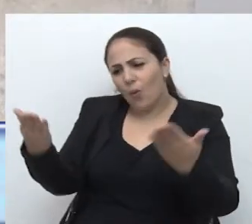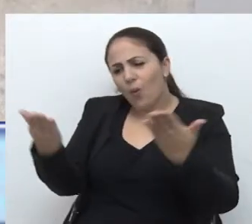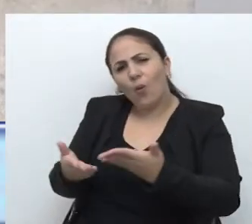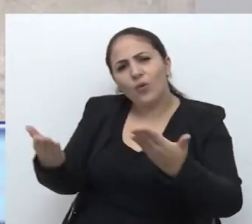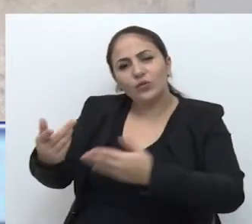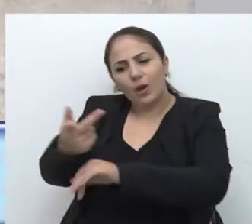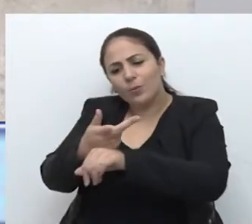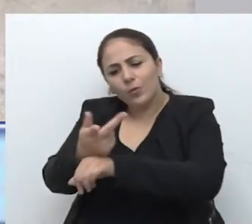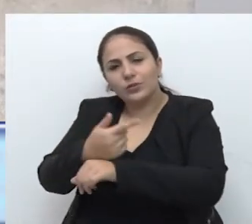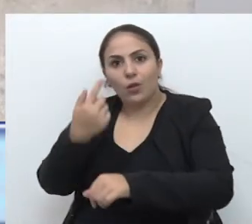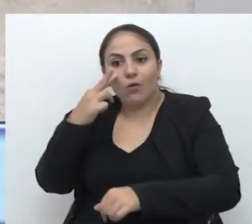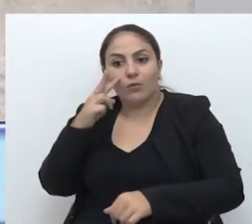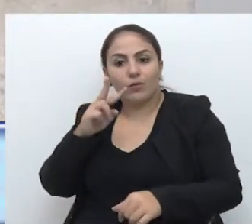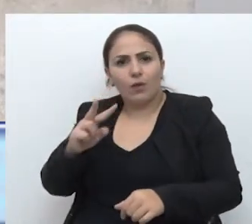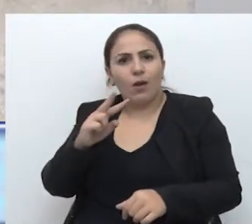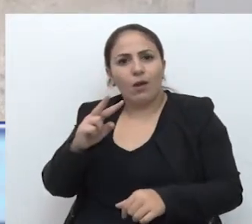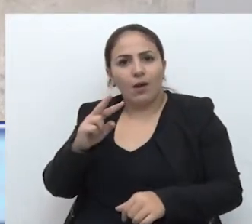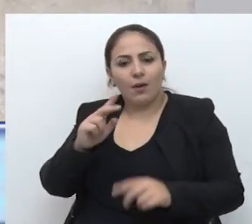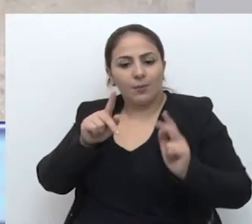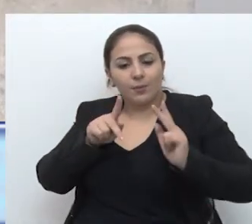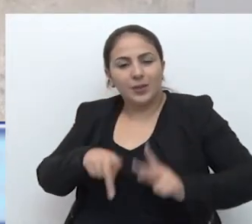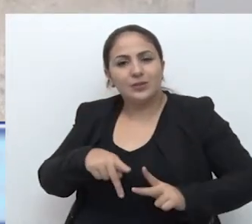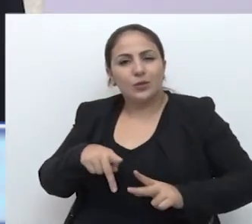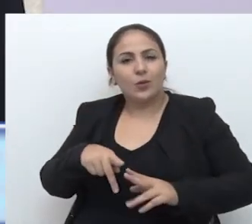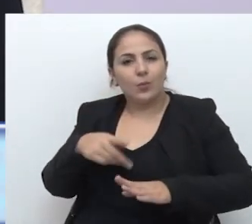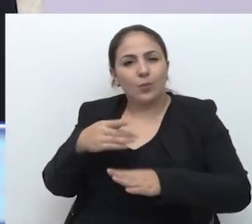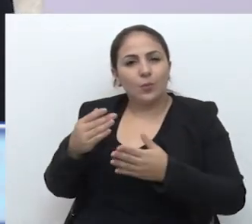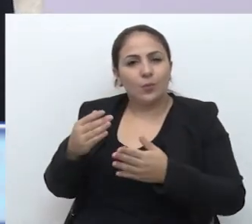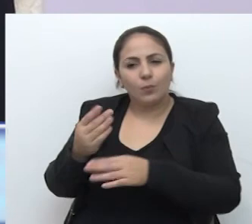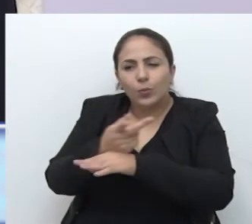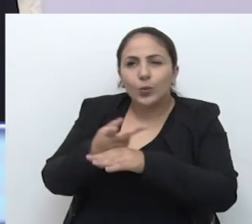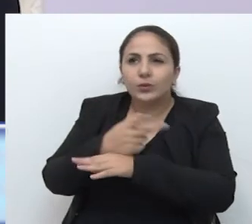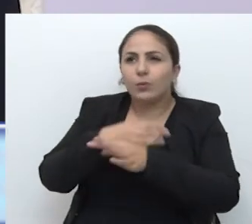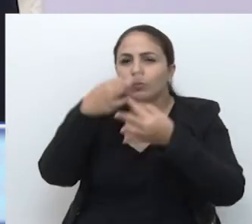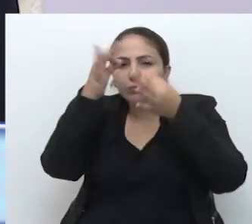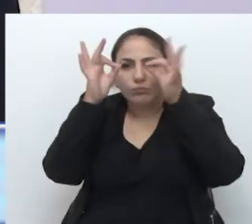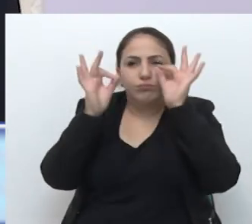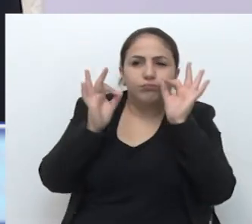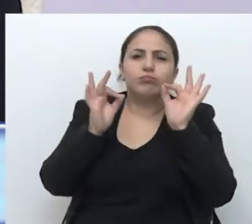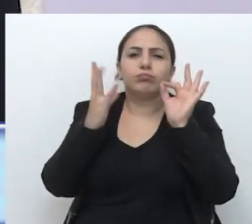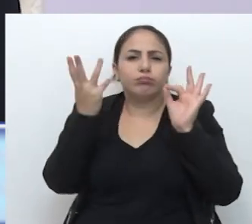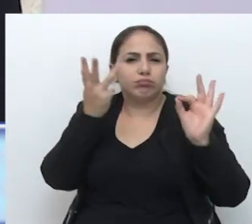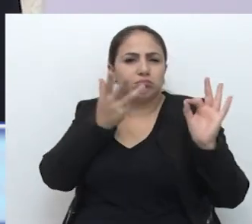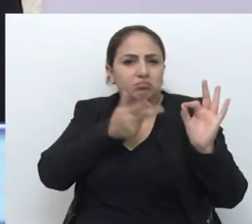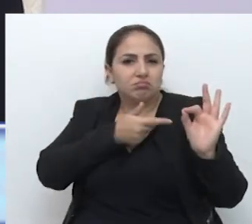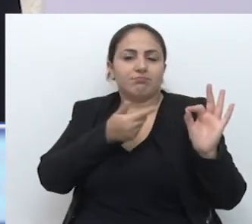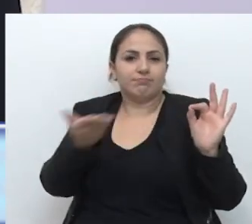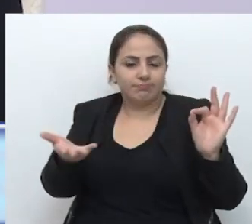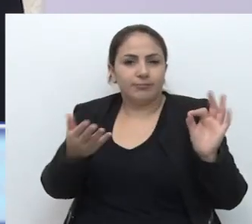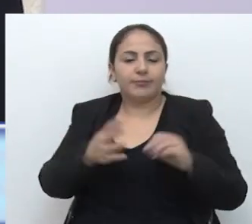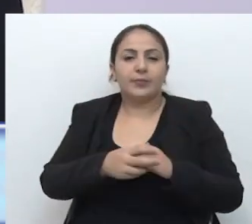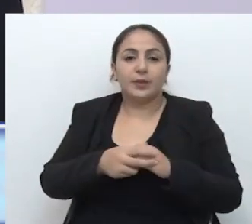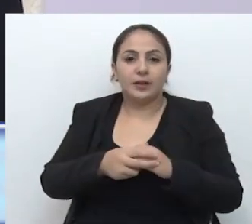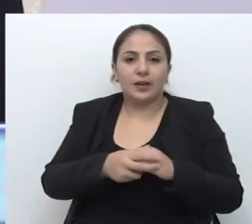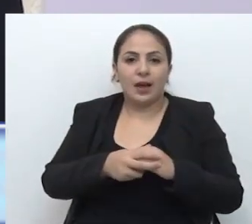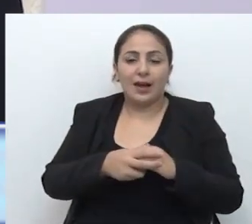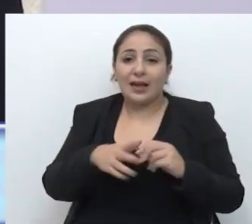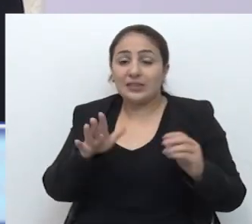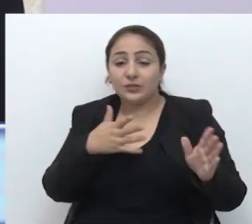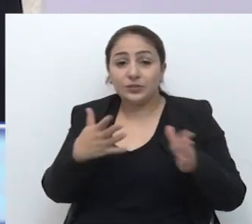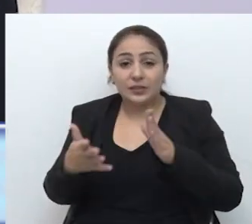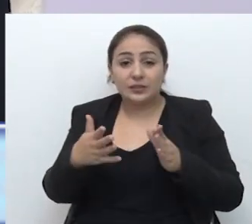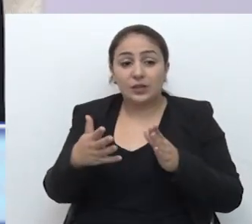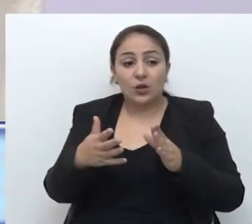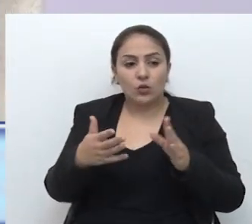essa busca que a gente vê desenfreada por um rejuvenescimento, por um embelezamento muito grande, né?